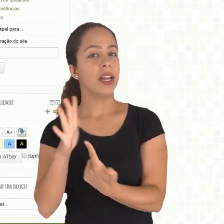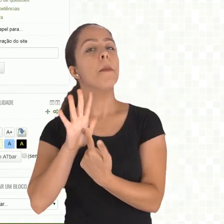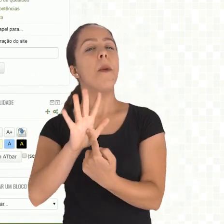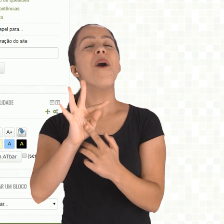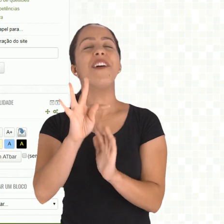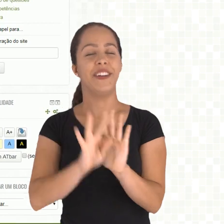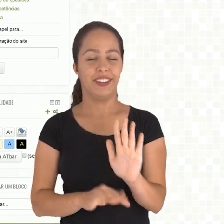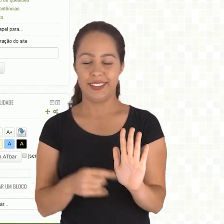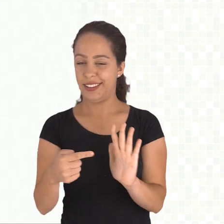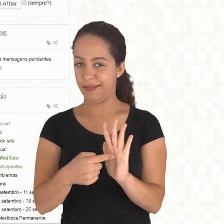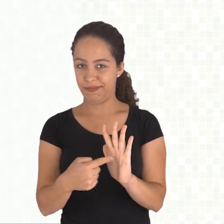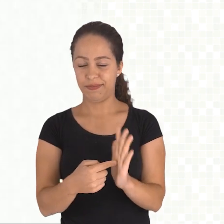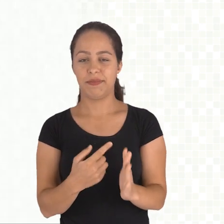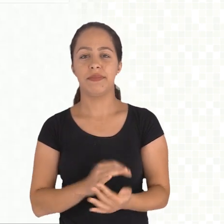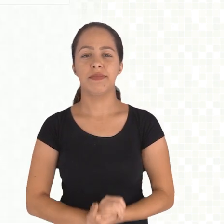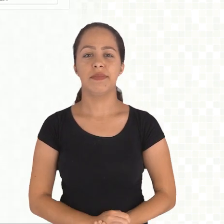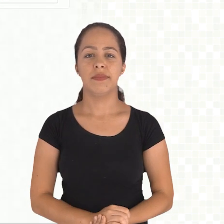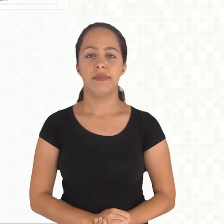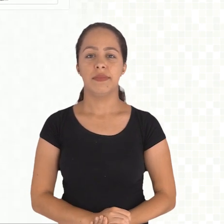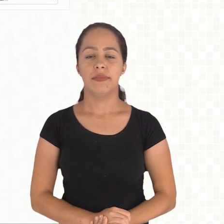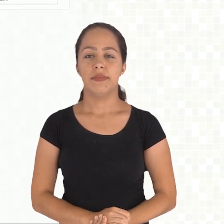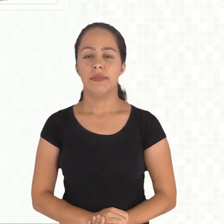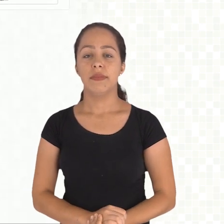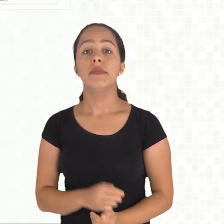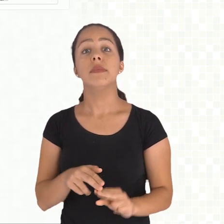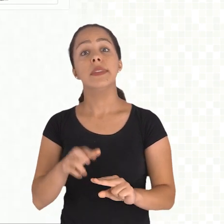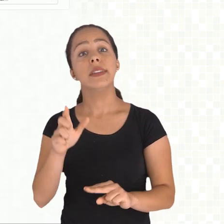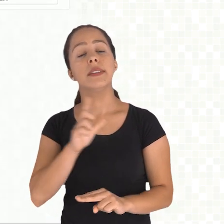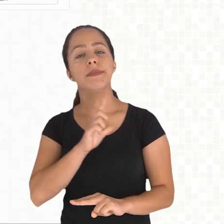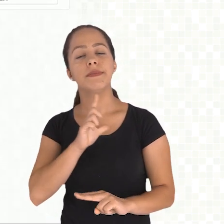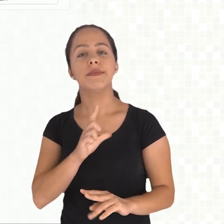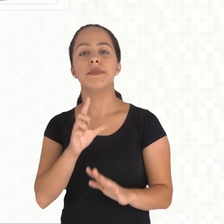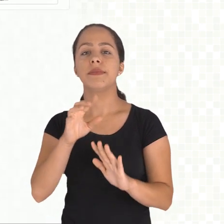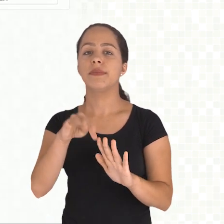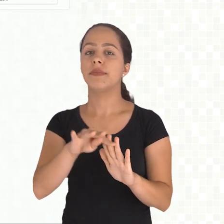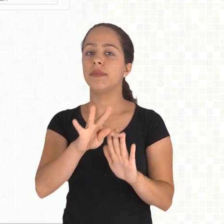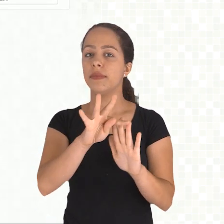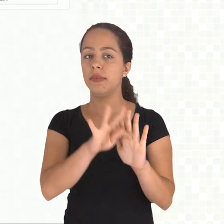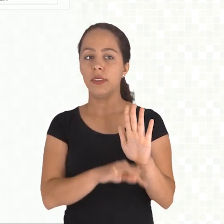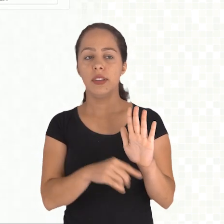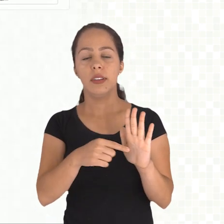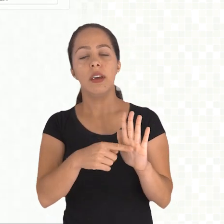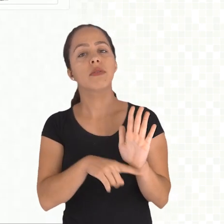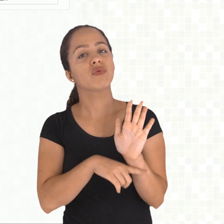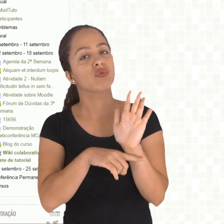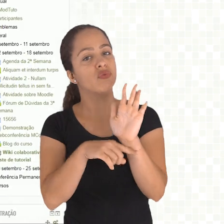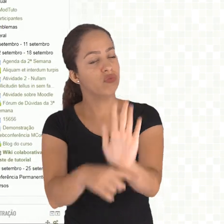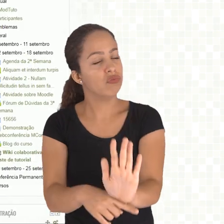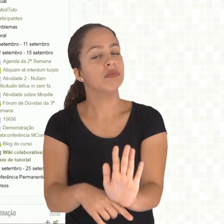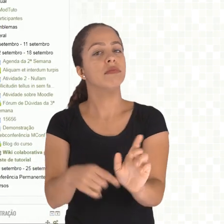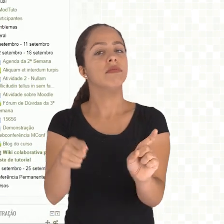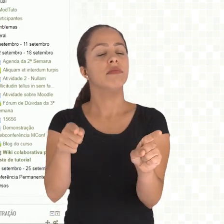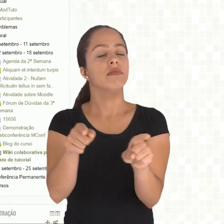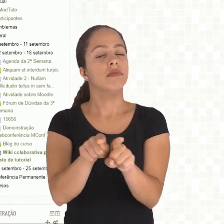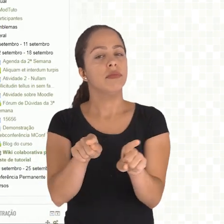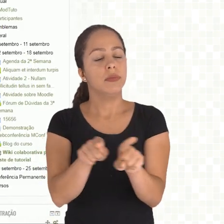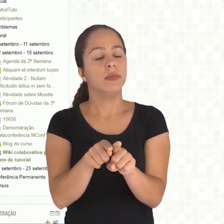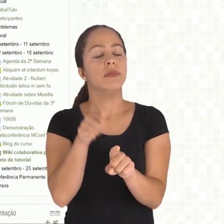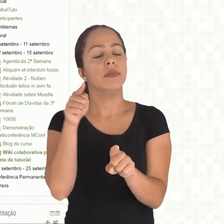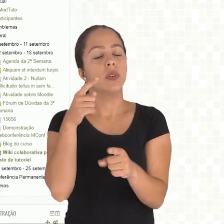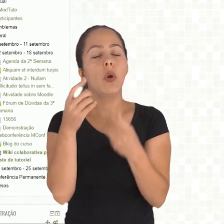vê-la aqui no curso ou você vai direto para ela. Então, aqui está a Wiki colaborativa para teste. E a Wiki você